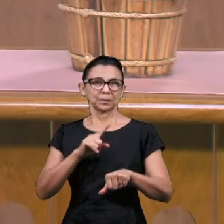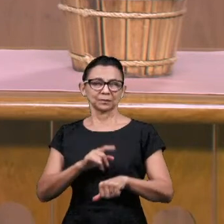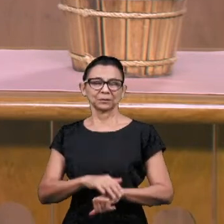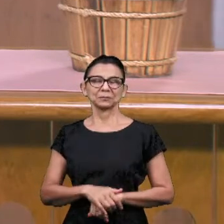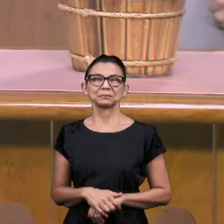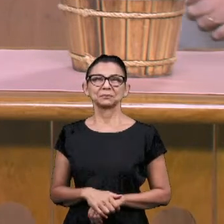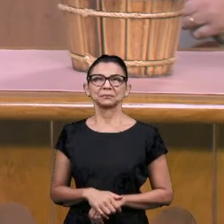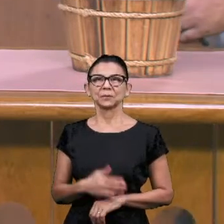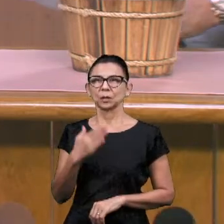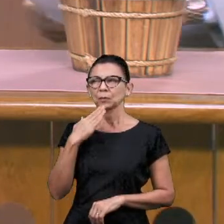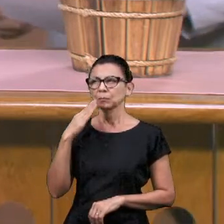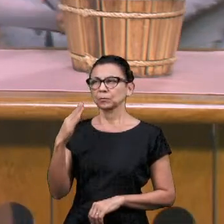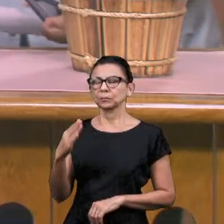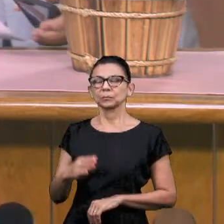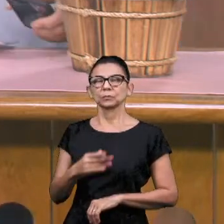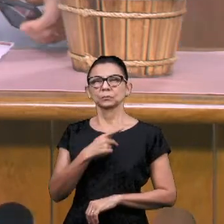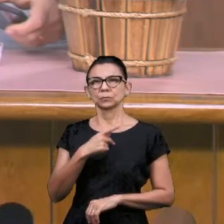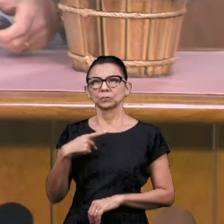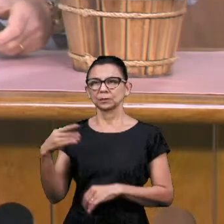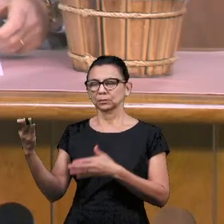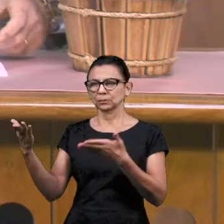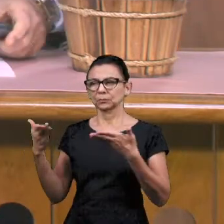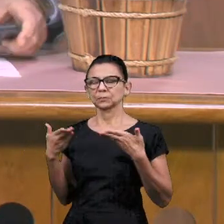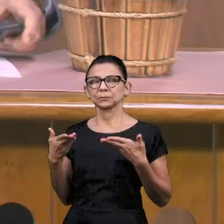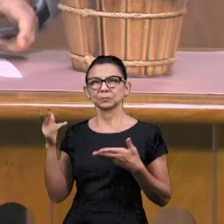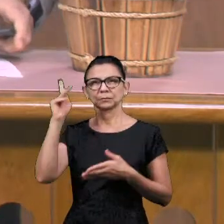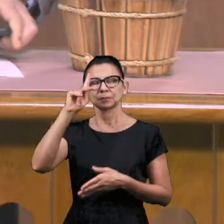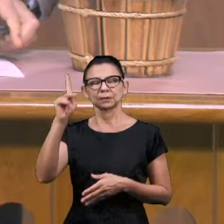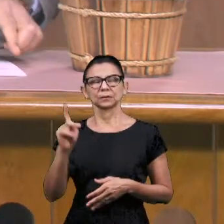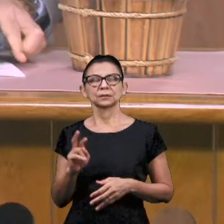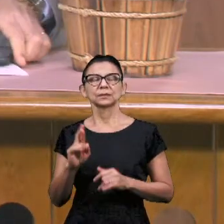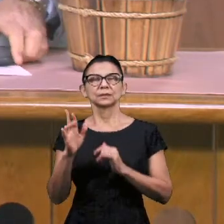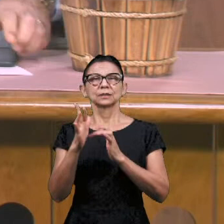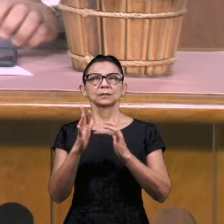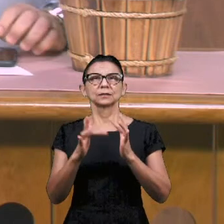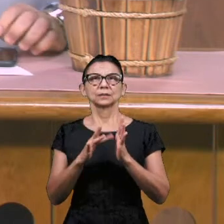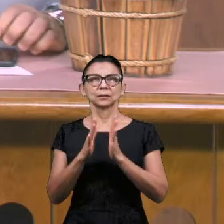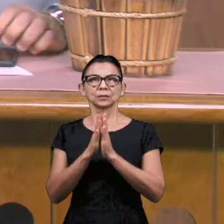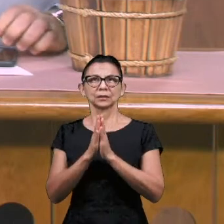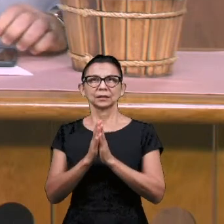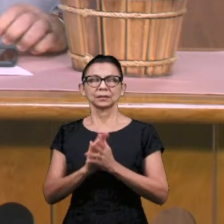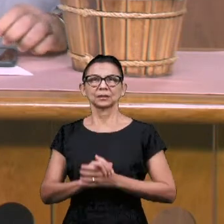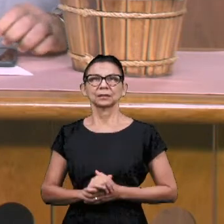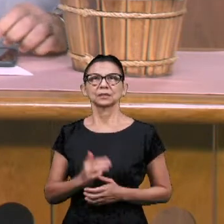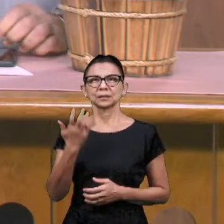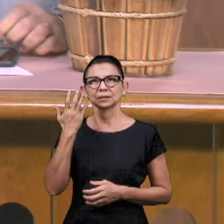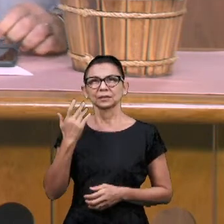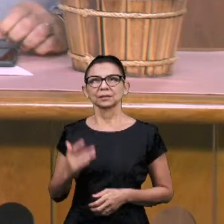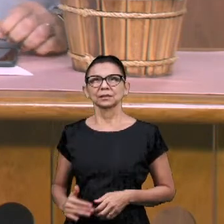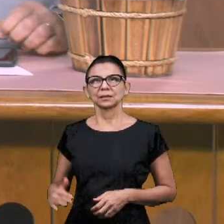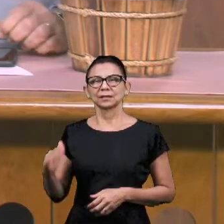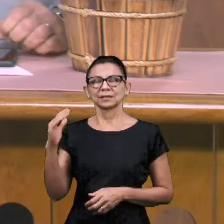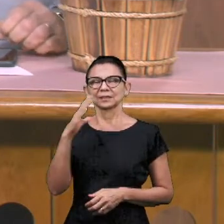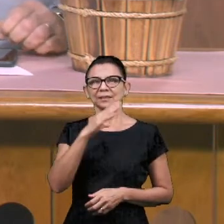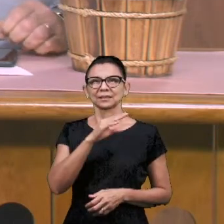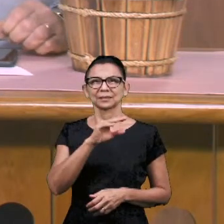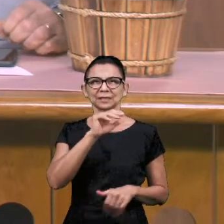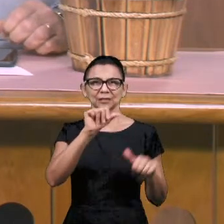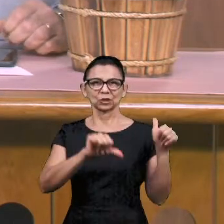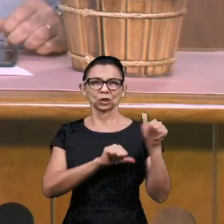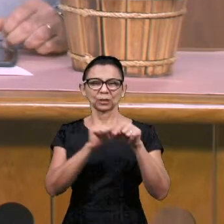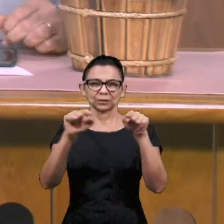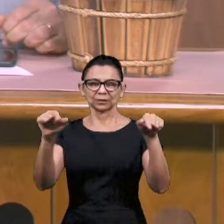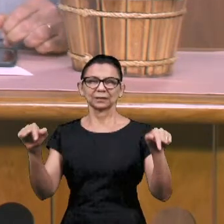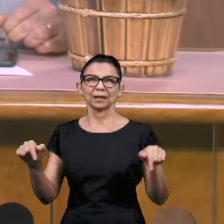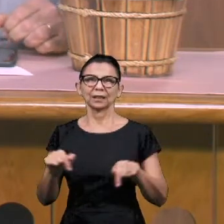ao pastor Josias para estar aqui ao nosso lado. Pastor Josias, da paz do Senhor. Pai do Senhor, pastor Vamos Josias. orar então pelas nossas crianças e pela promoção das classes.